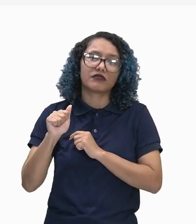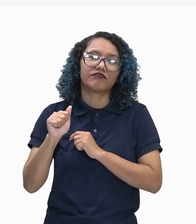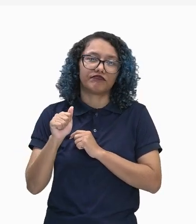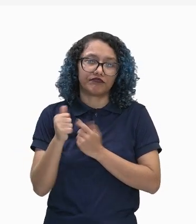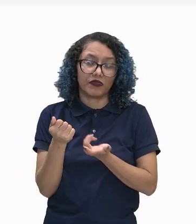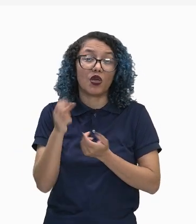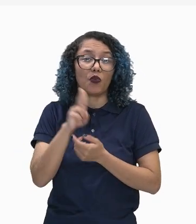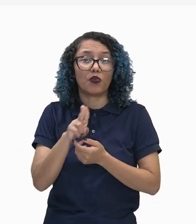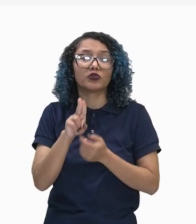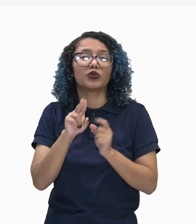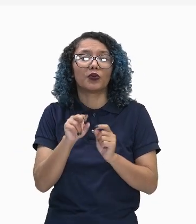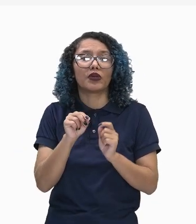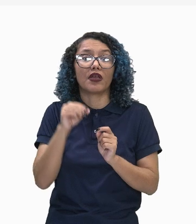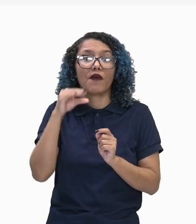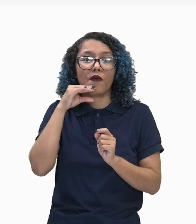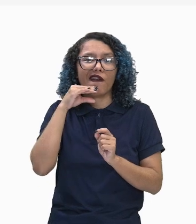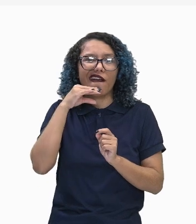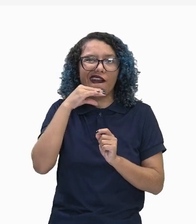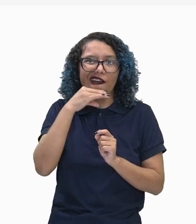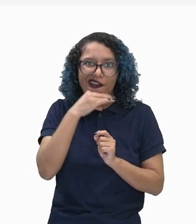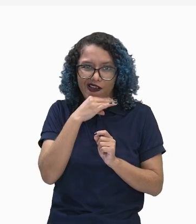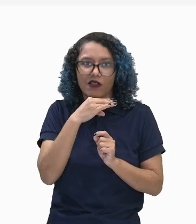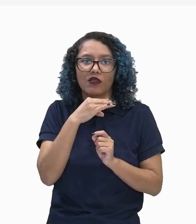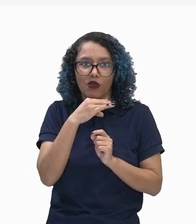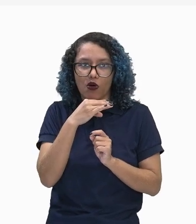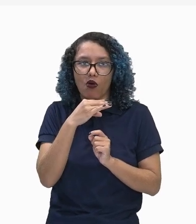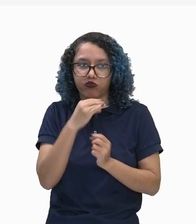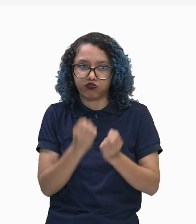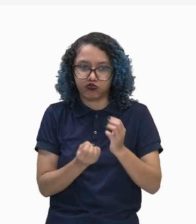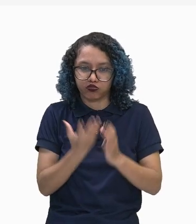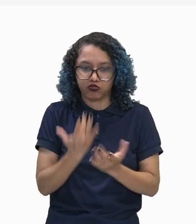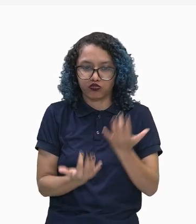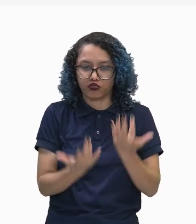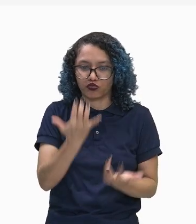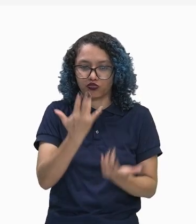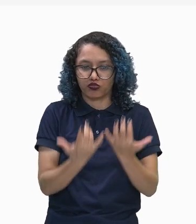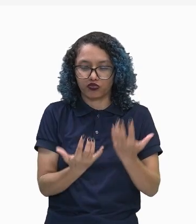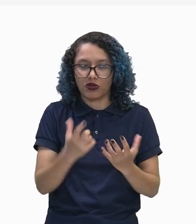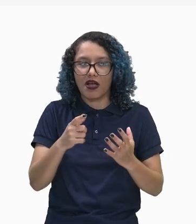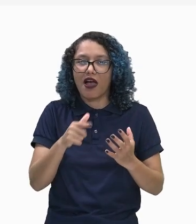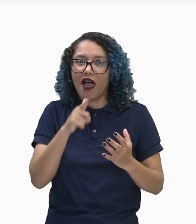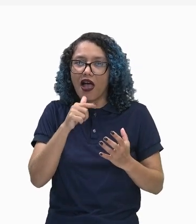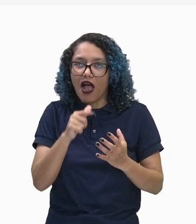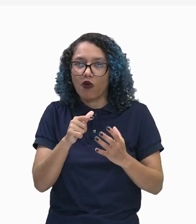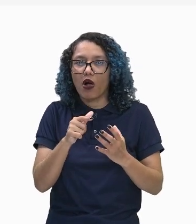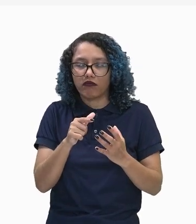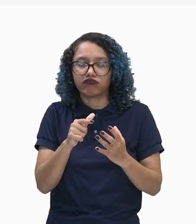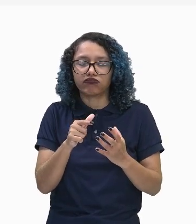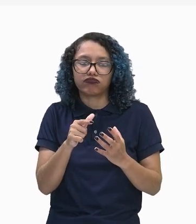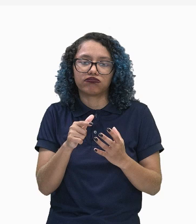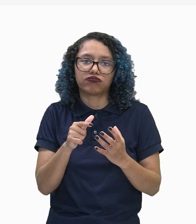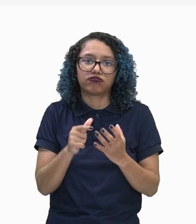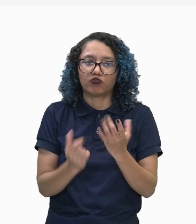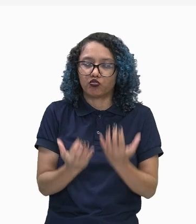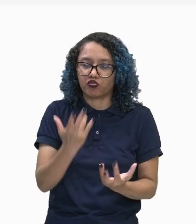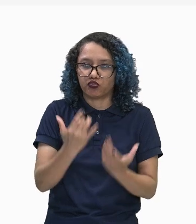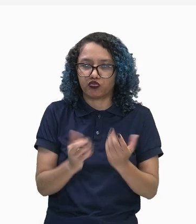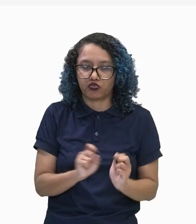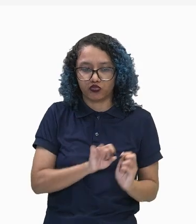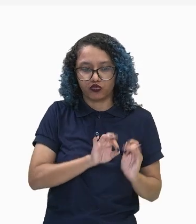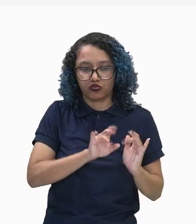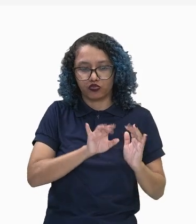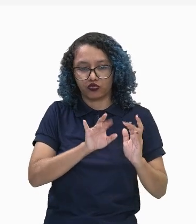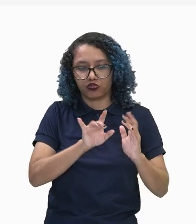calor produzido aquece a água em caldeiras, gerando vapor, o qual é direcionado para